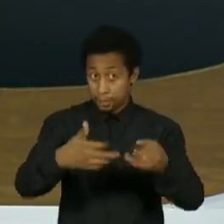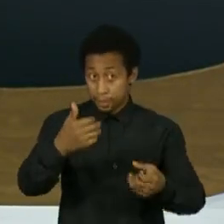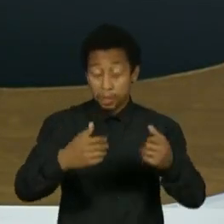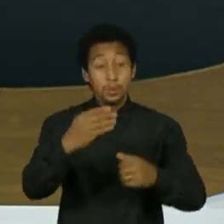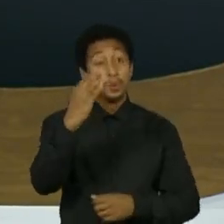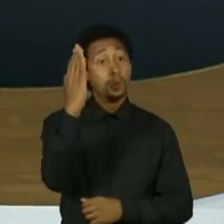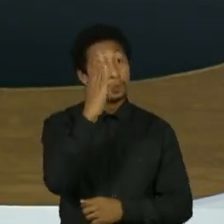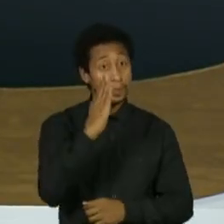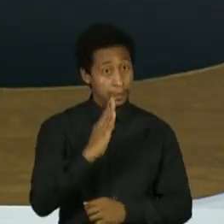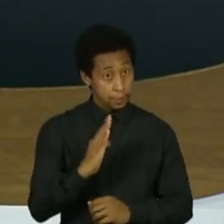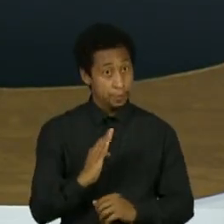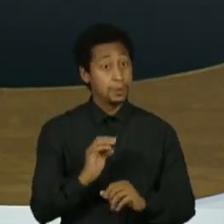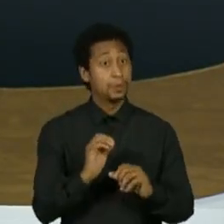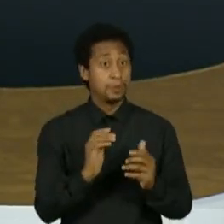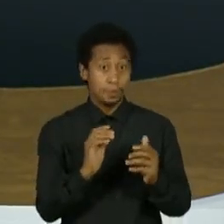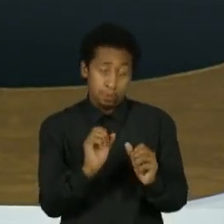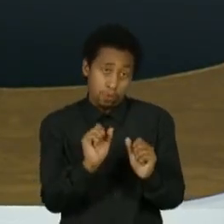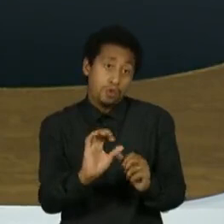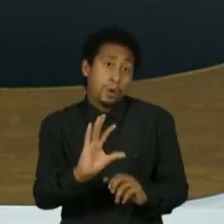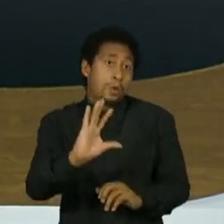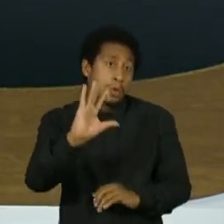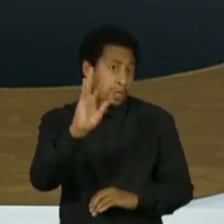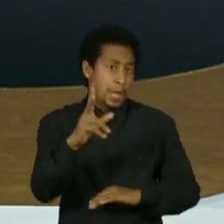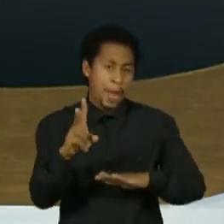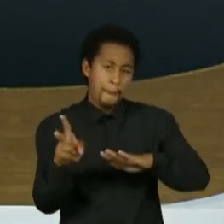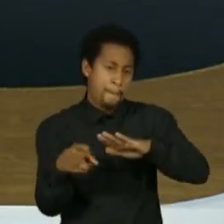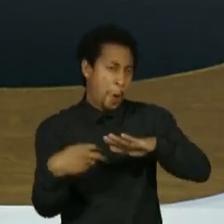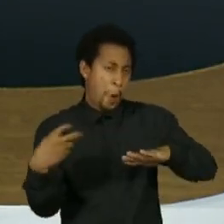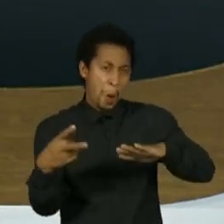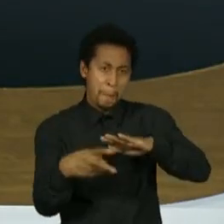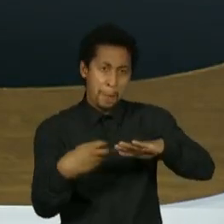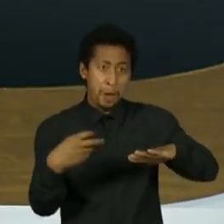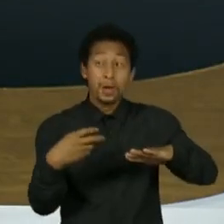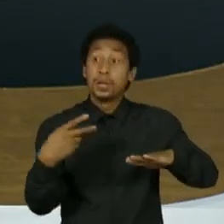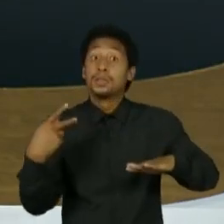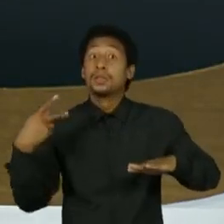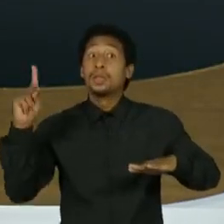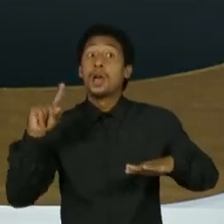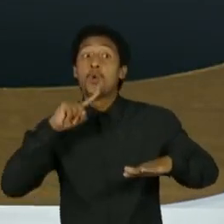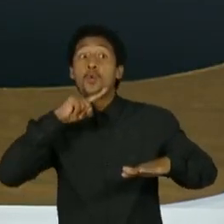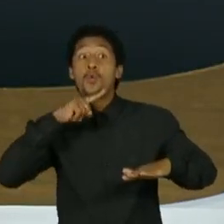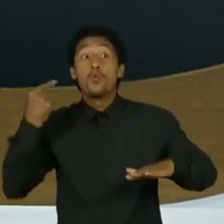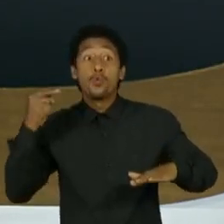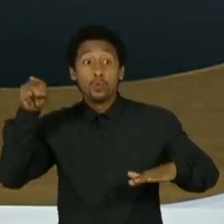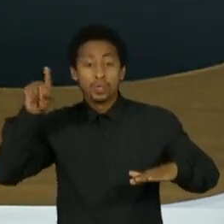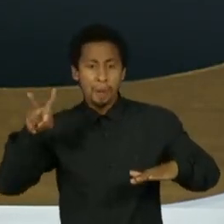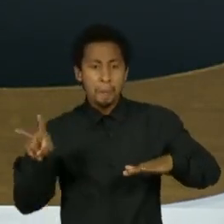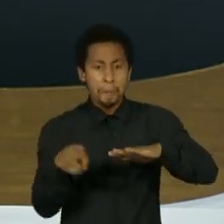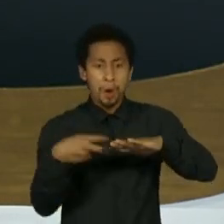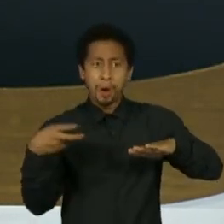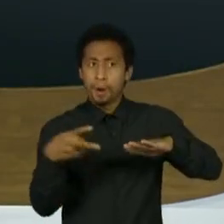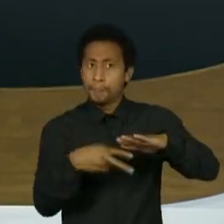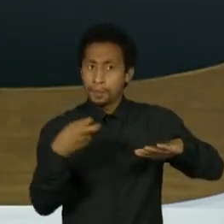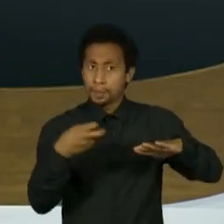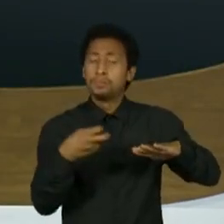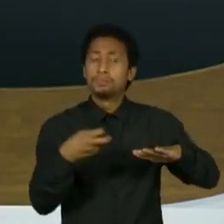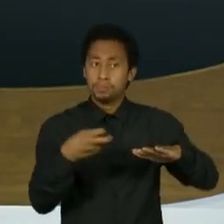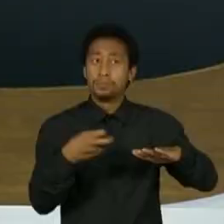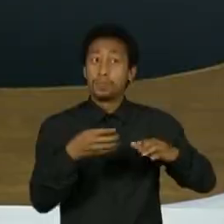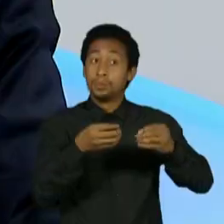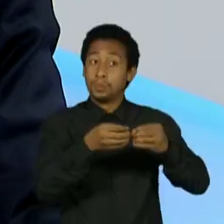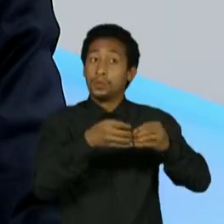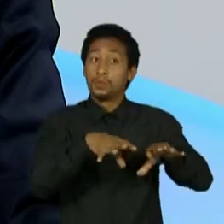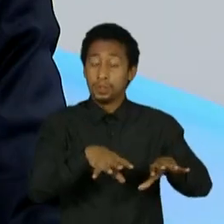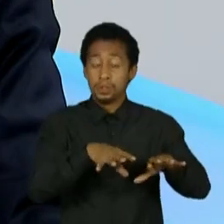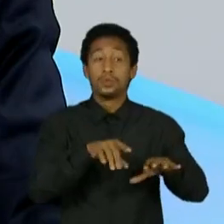sobre alguma forma de ataque cibernético vindo da Rússia e só tinha giria o site do TSE